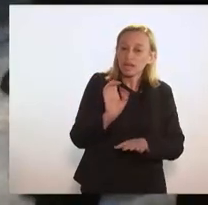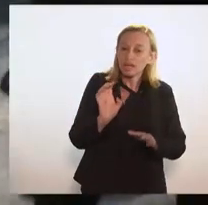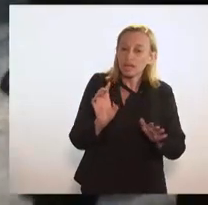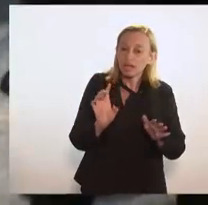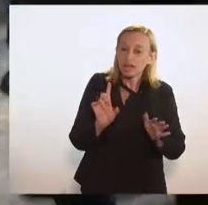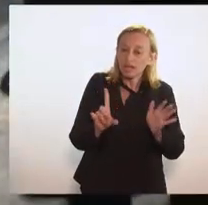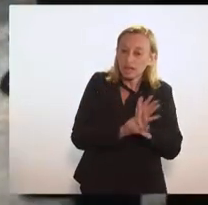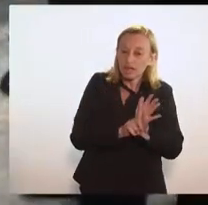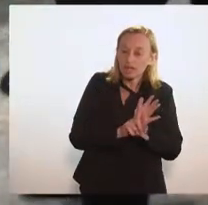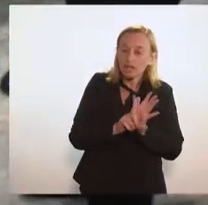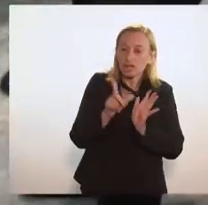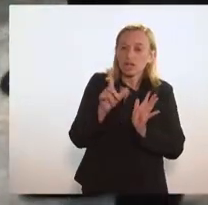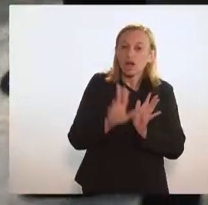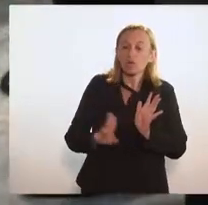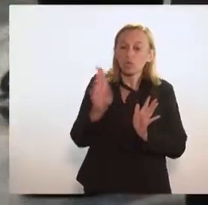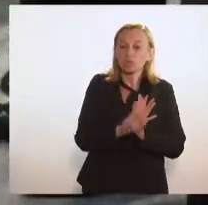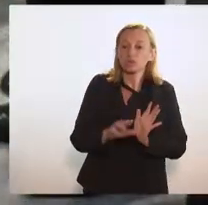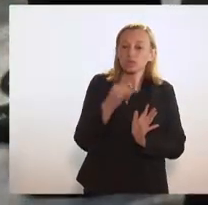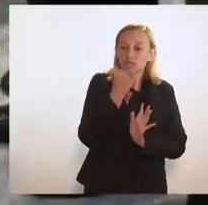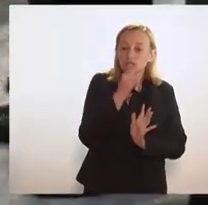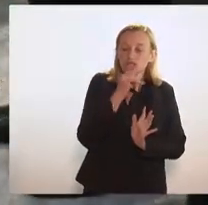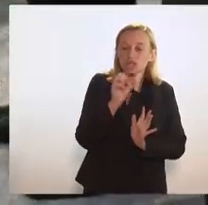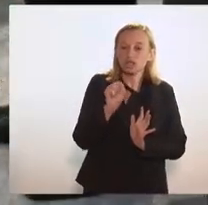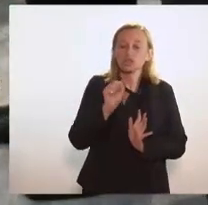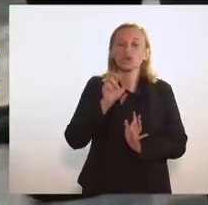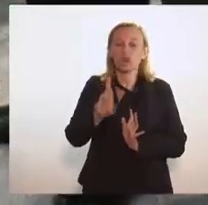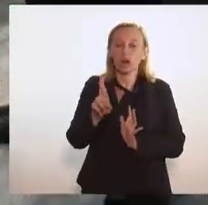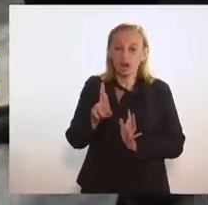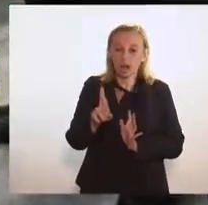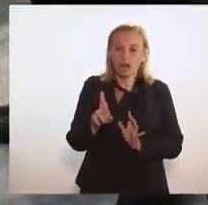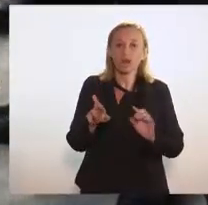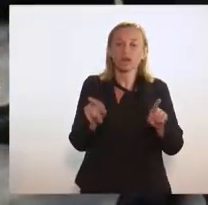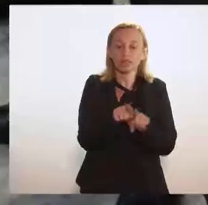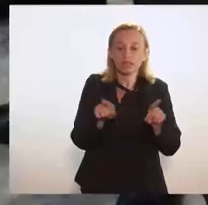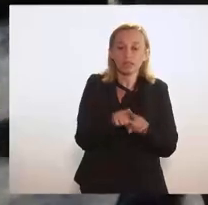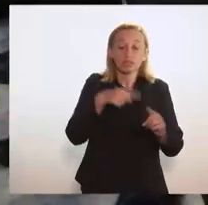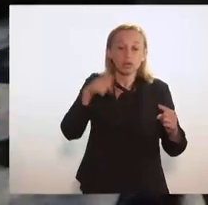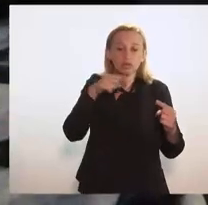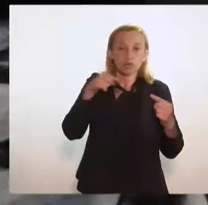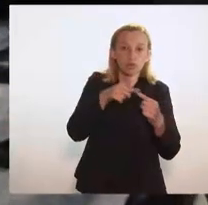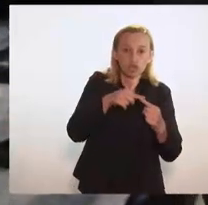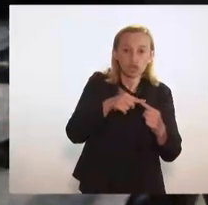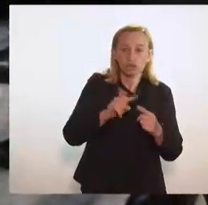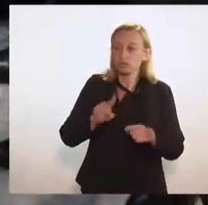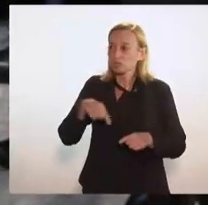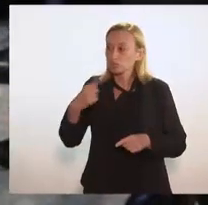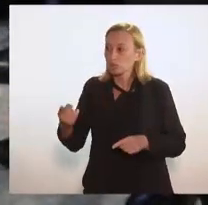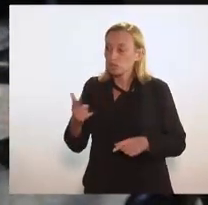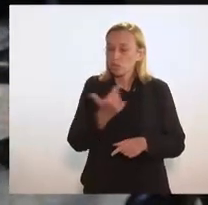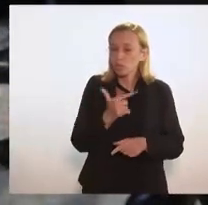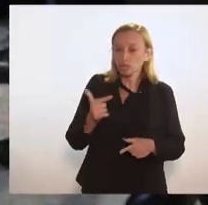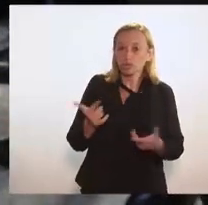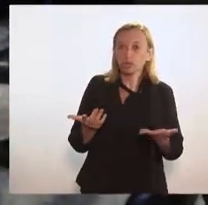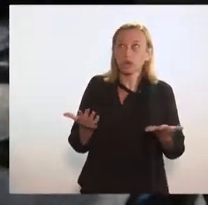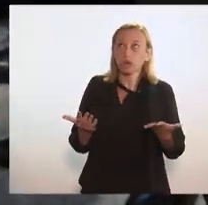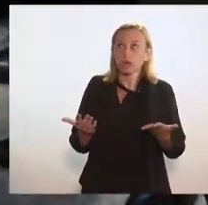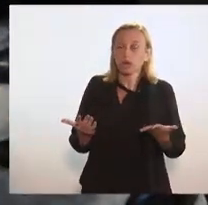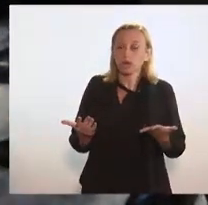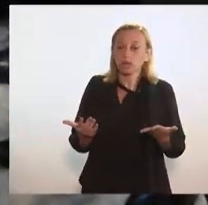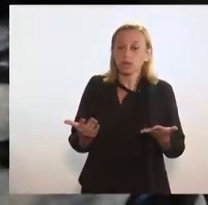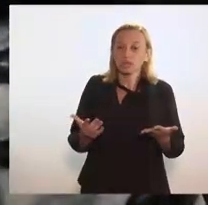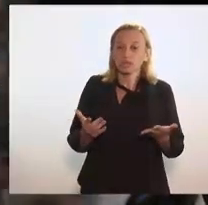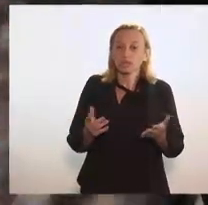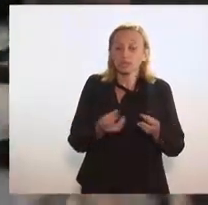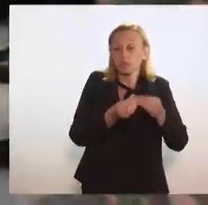de incentivo ao uso de energia solar e também estipula os seus objetivos não há outra coisa assim não é